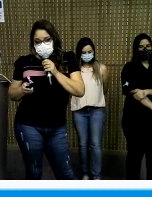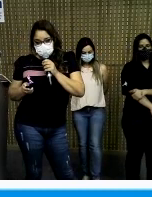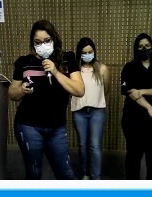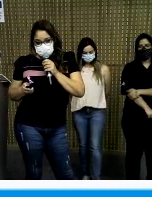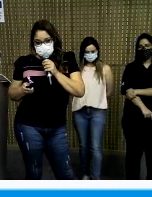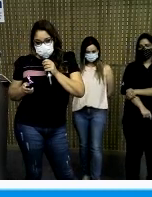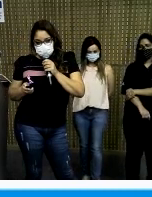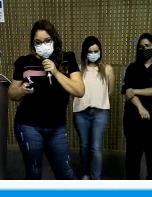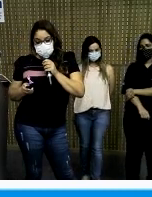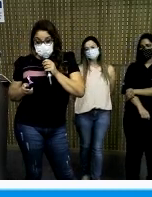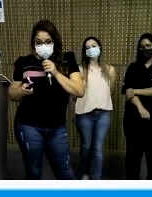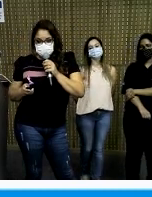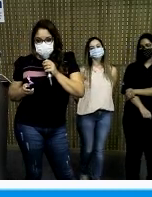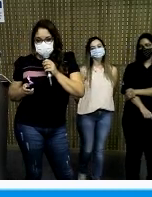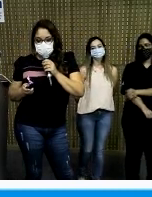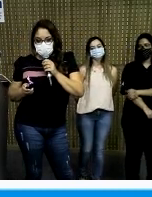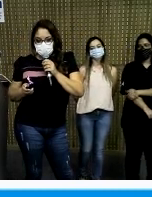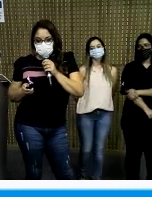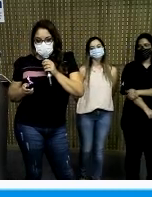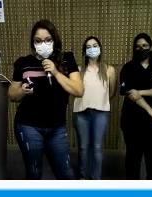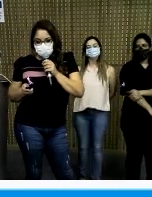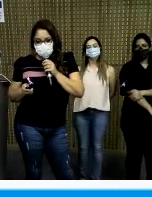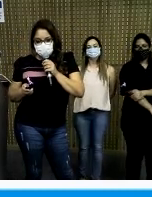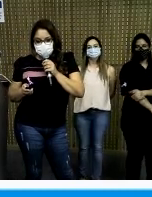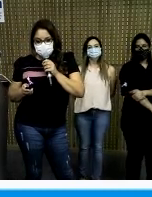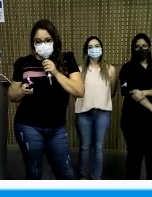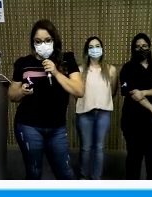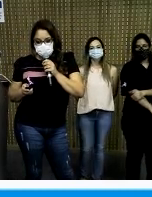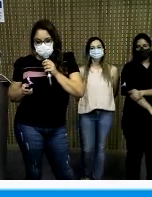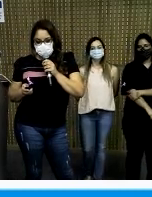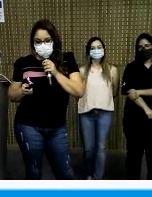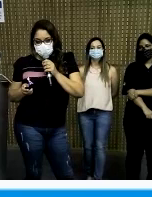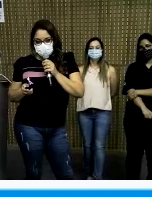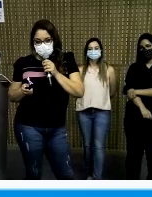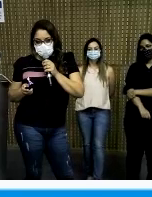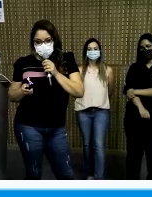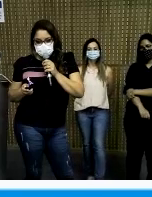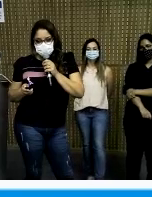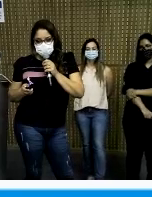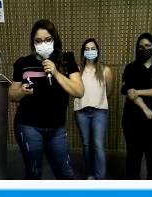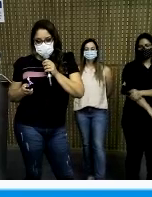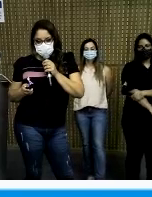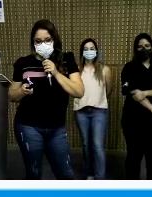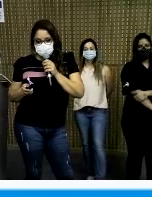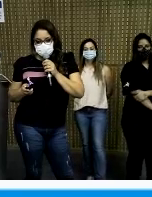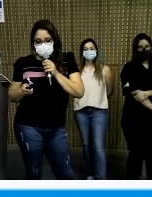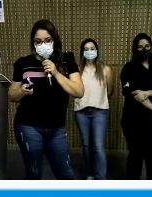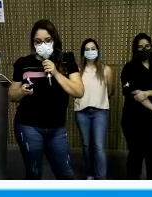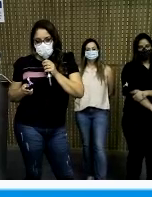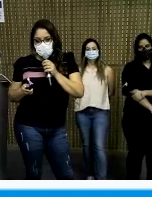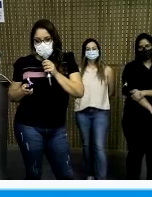Nas doenças transmissíveis, sífilis, né, e HIV, a gente não tem também casos de